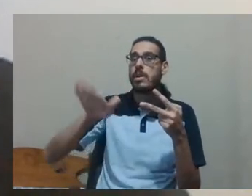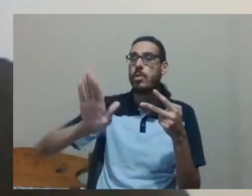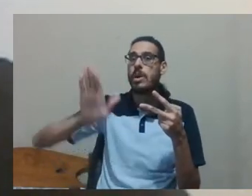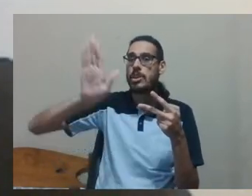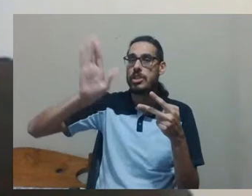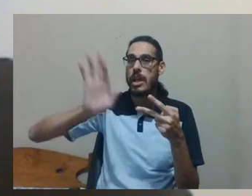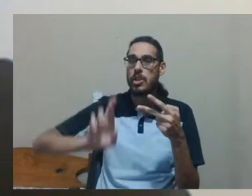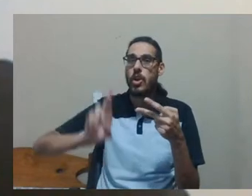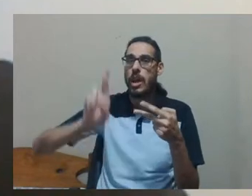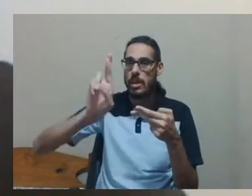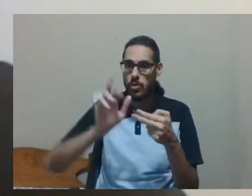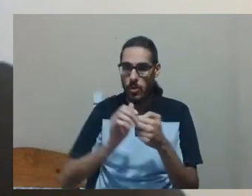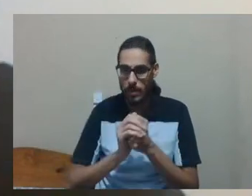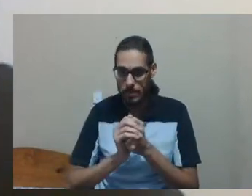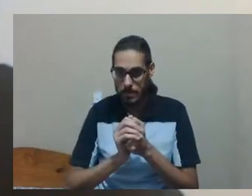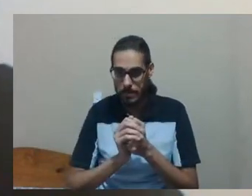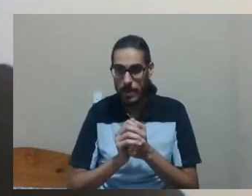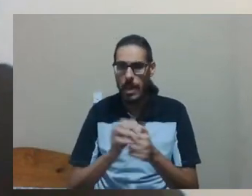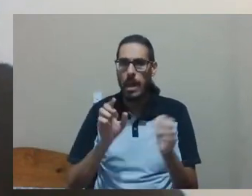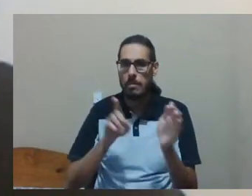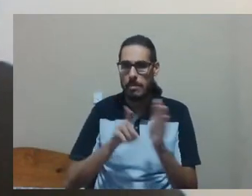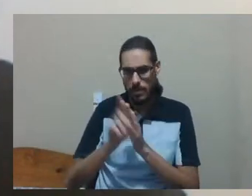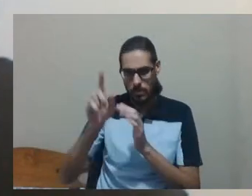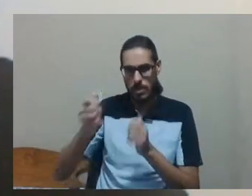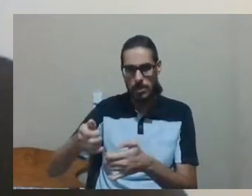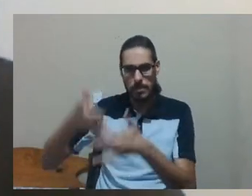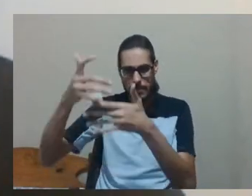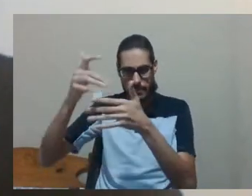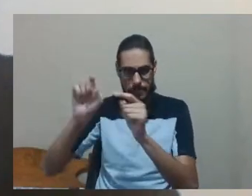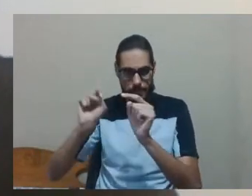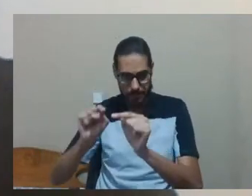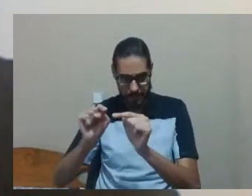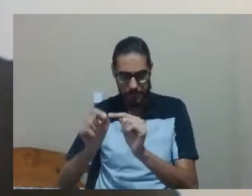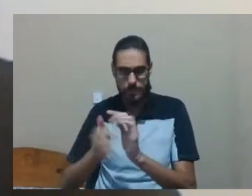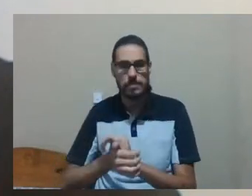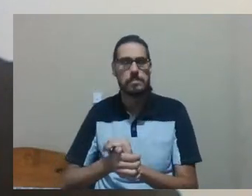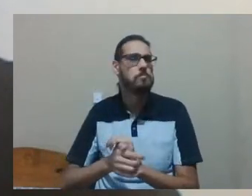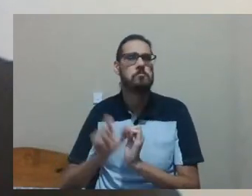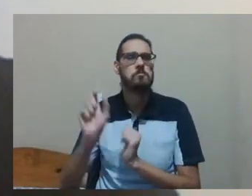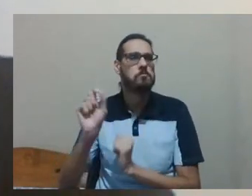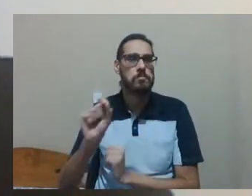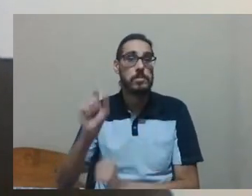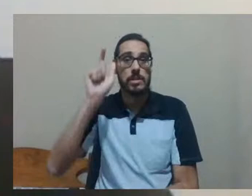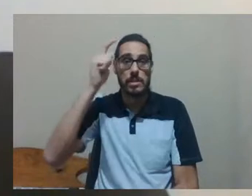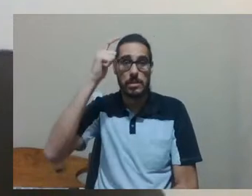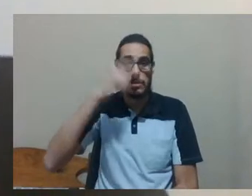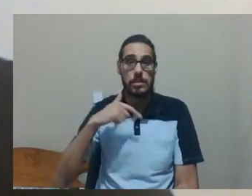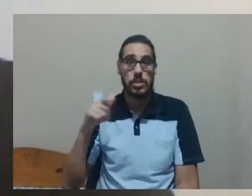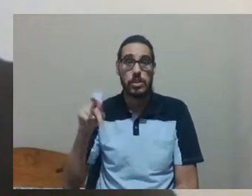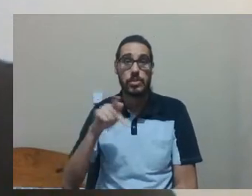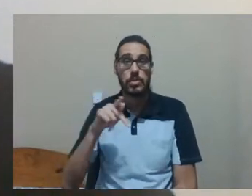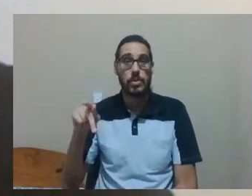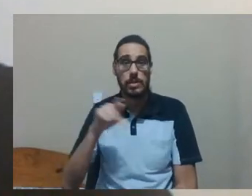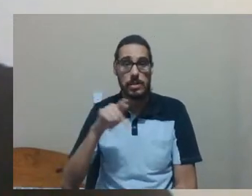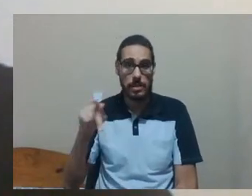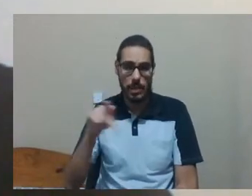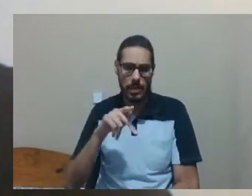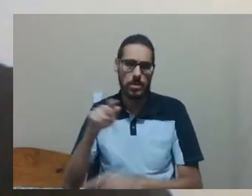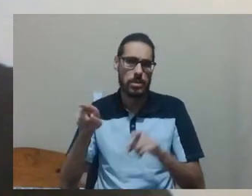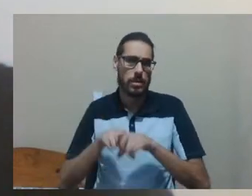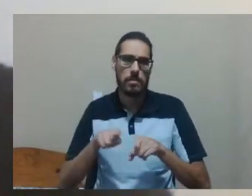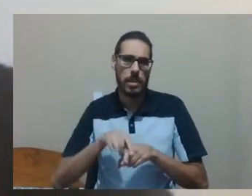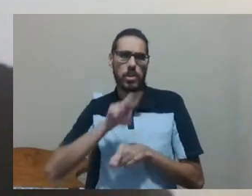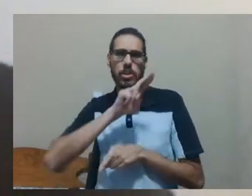A pergunta já está disponível no chat. Foi de um docente que também desejou que a sua identidade não